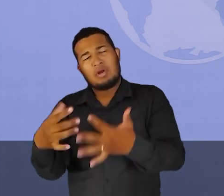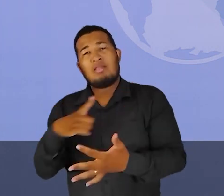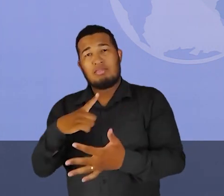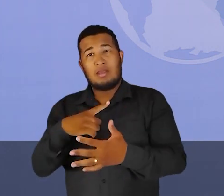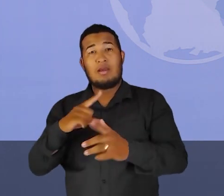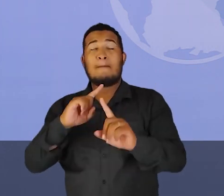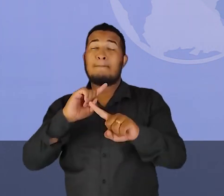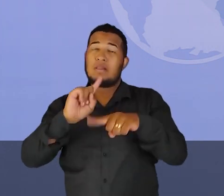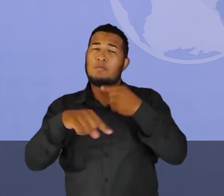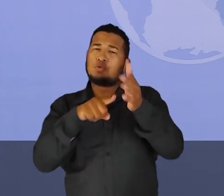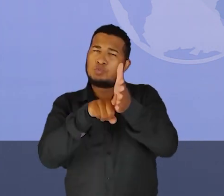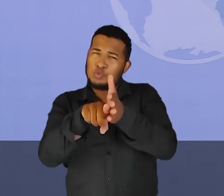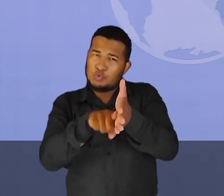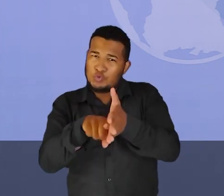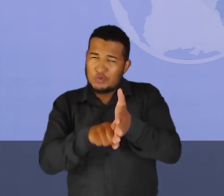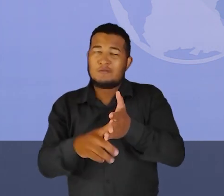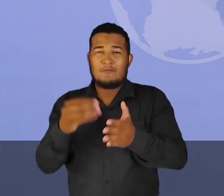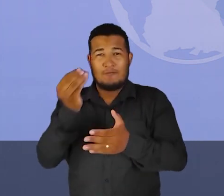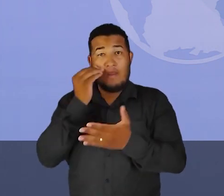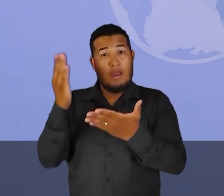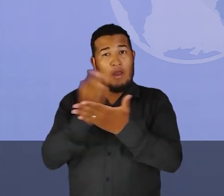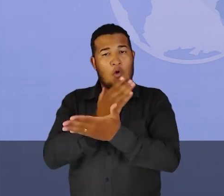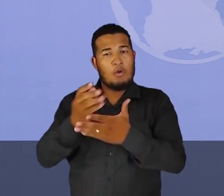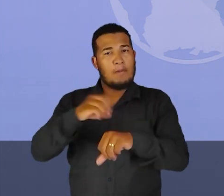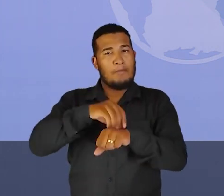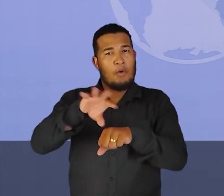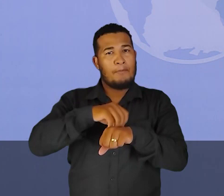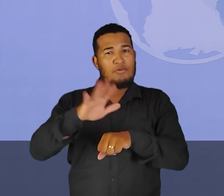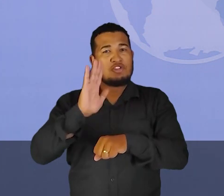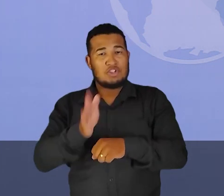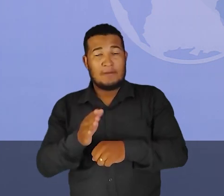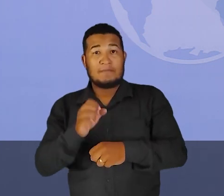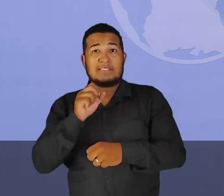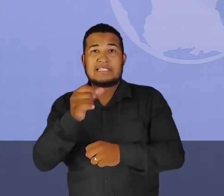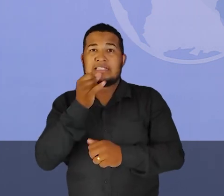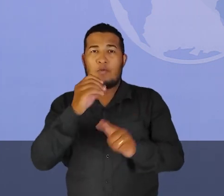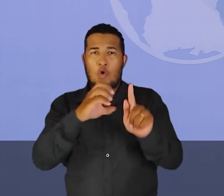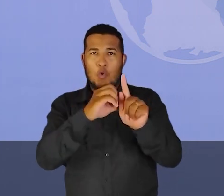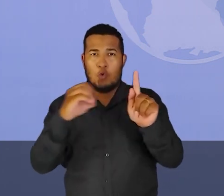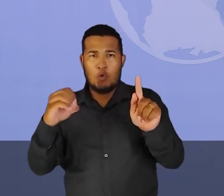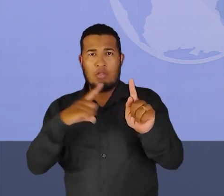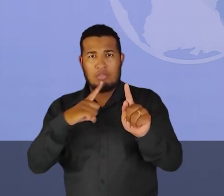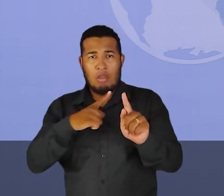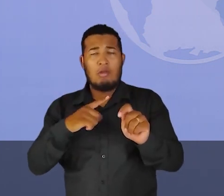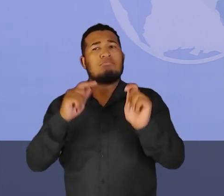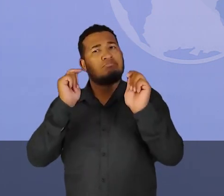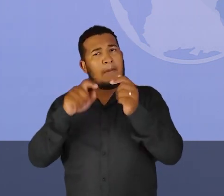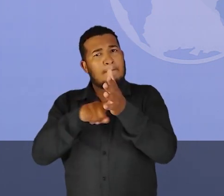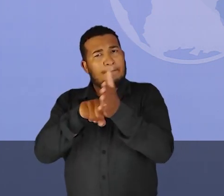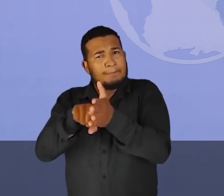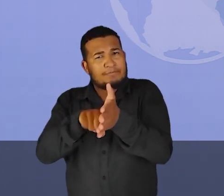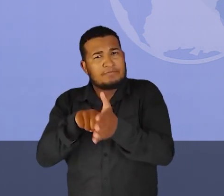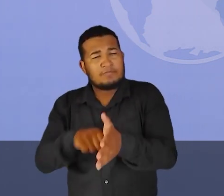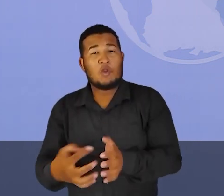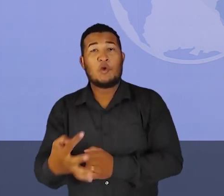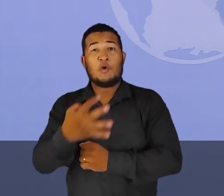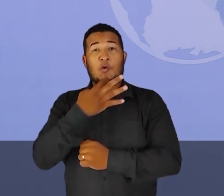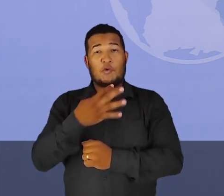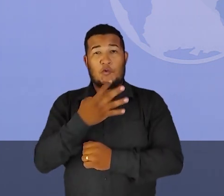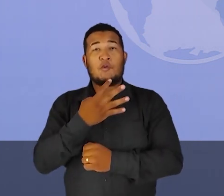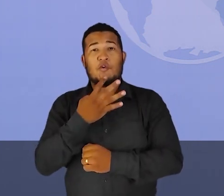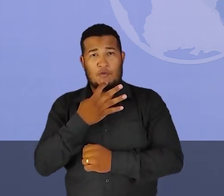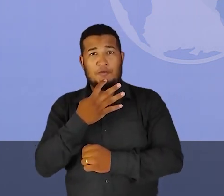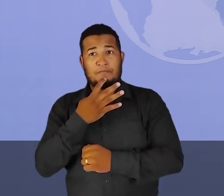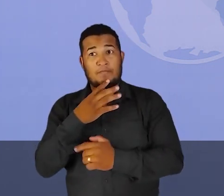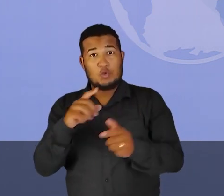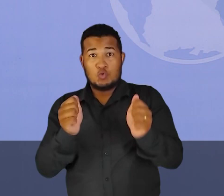pode pesquisar, entrar na internet, se você tem acesso ao Google, pesquisar, poder conhecer um pouco mais, né, junto